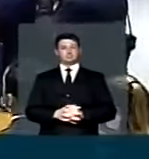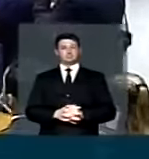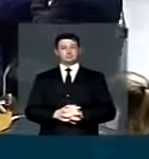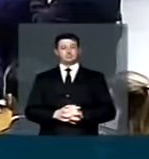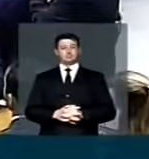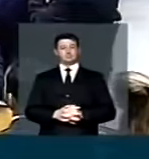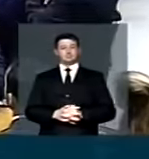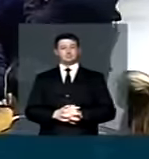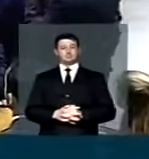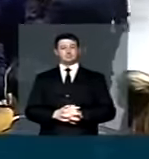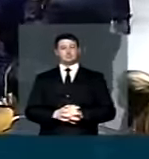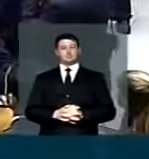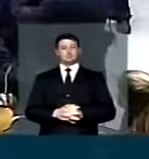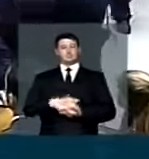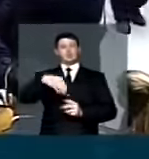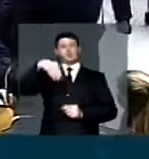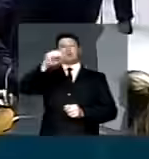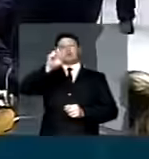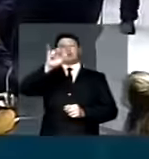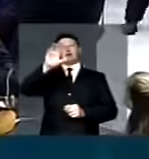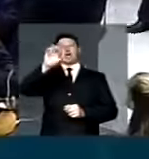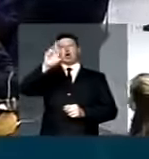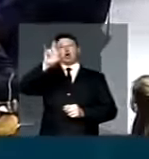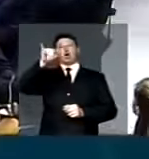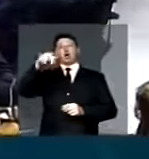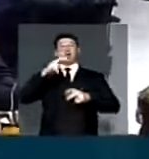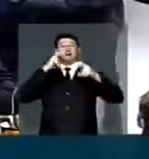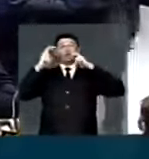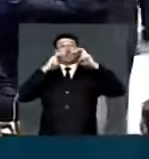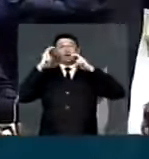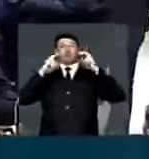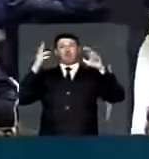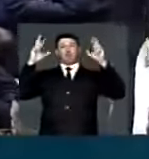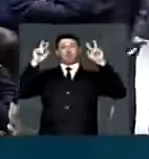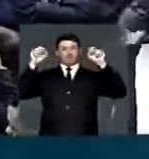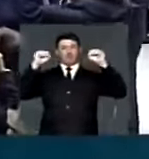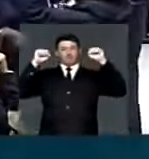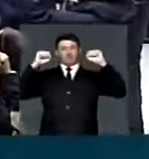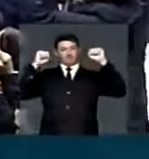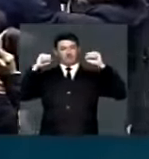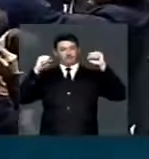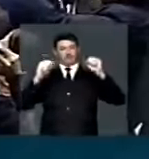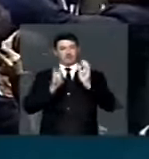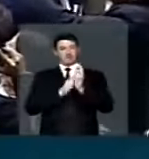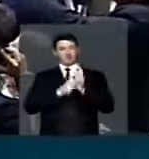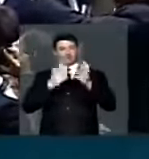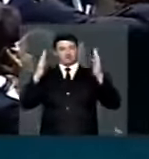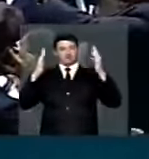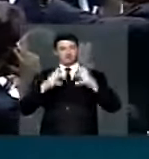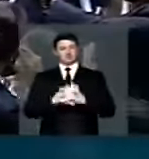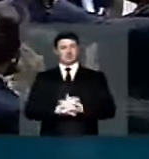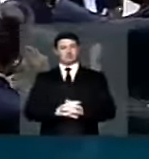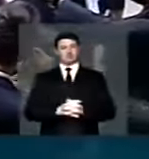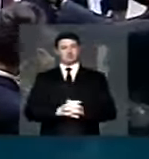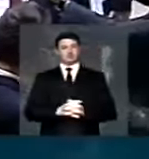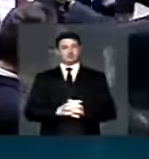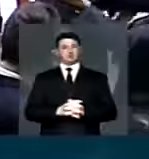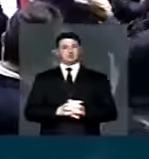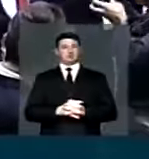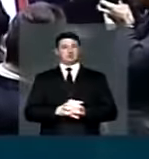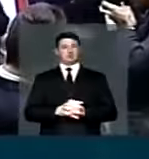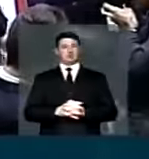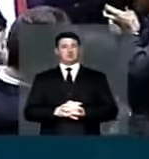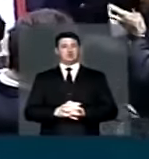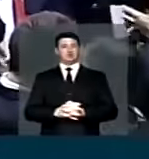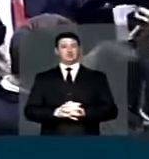Maria Corina Machado. Maria Corina, no plenário da Câmara dos Deputados, senhor presidente. Mais uma vez, esse Congresso é a embaixada